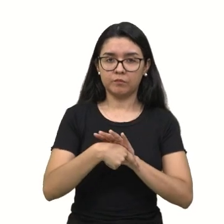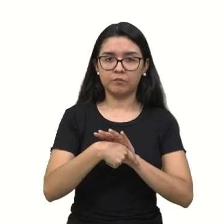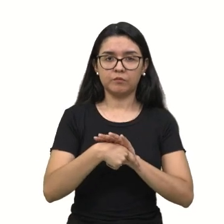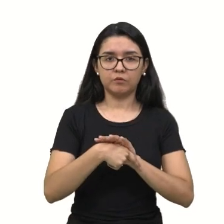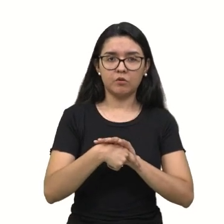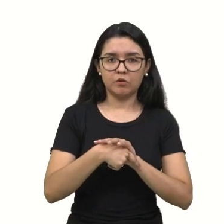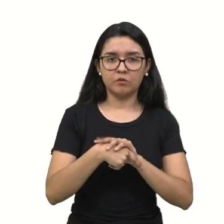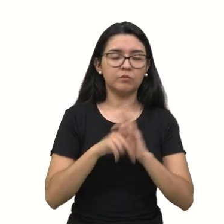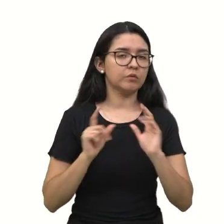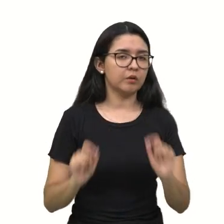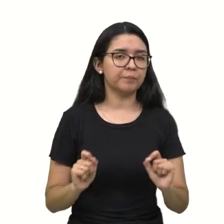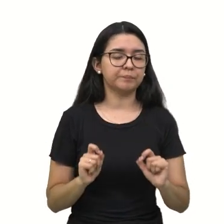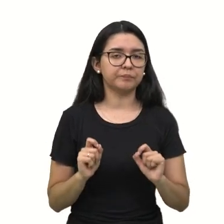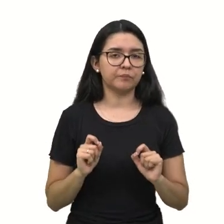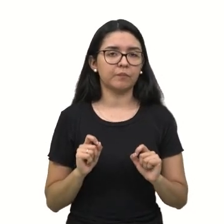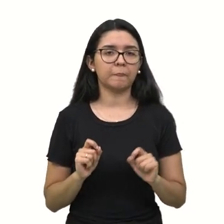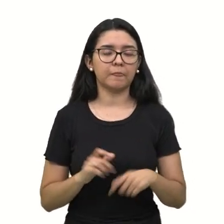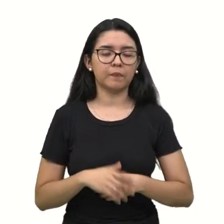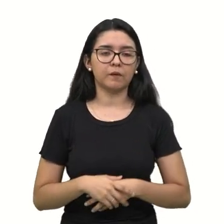associativo em relação